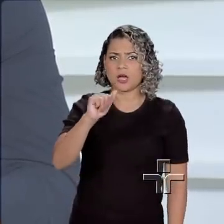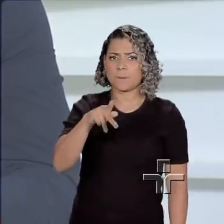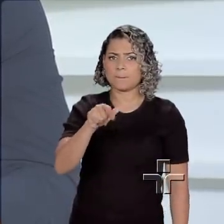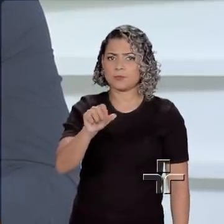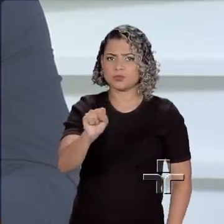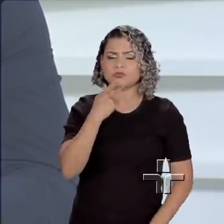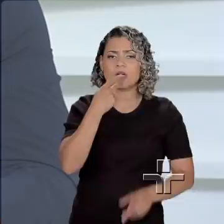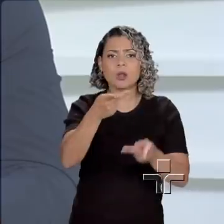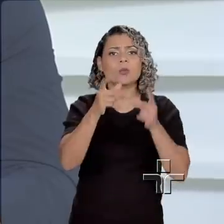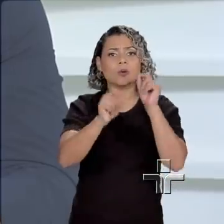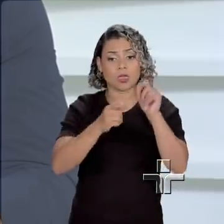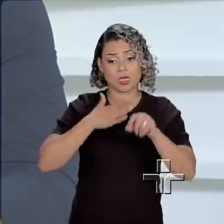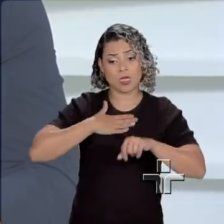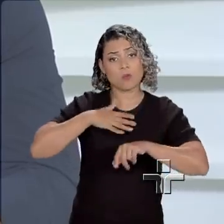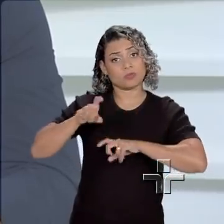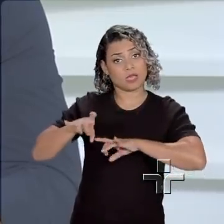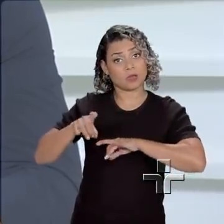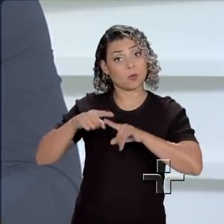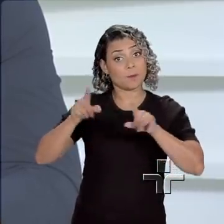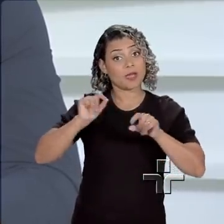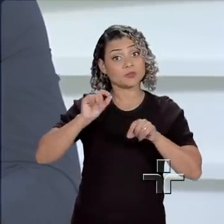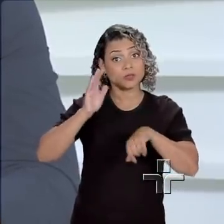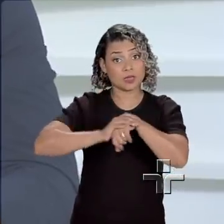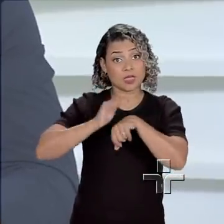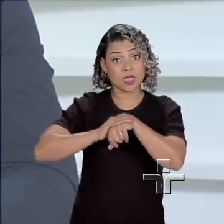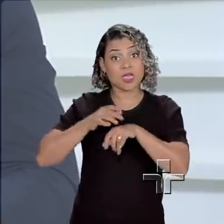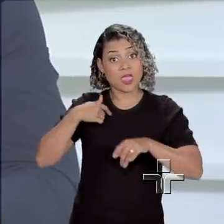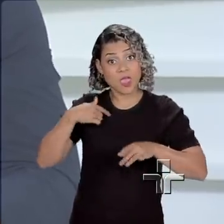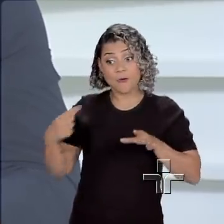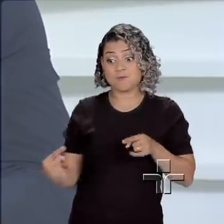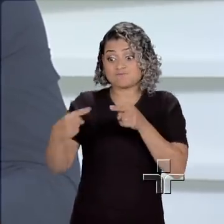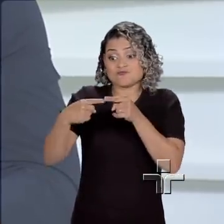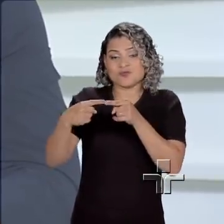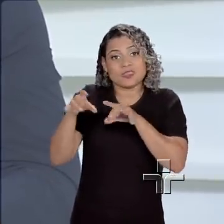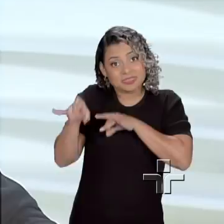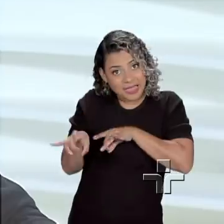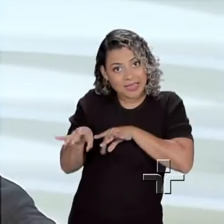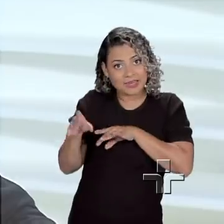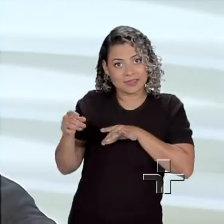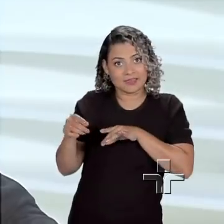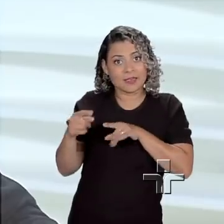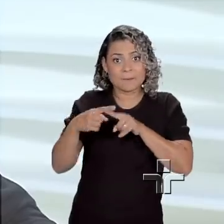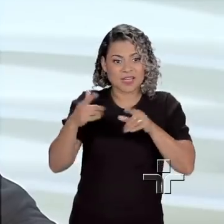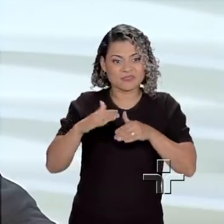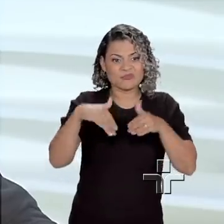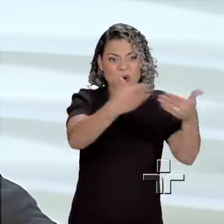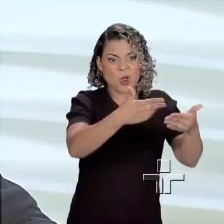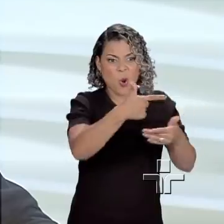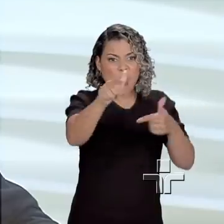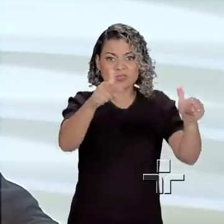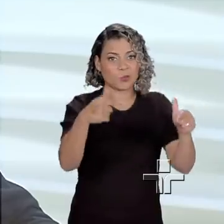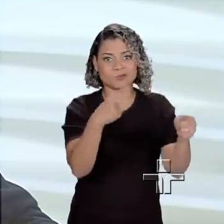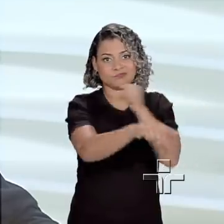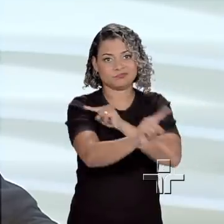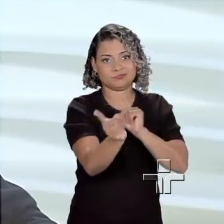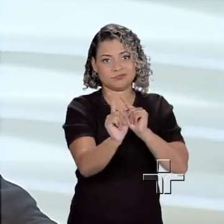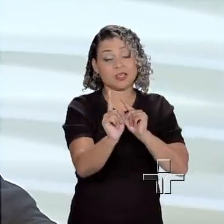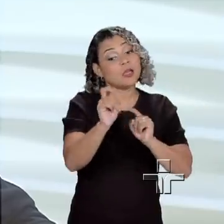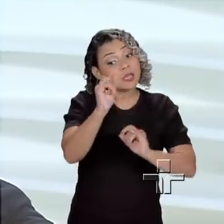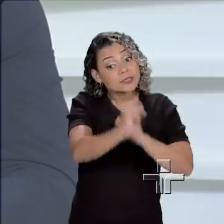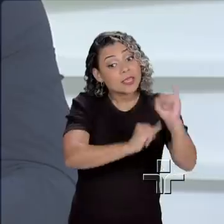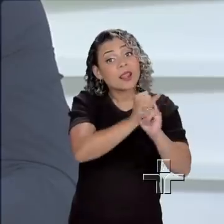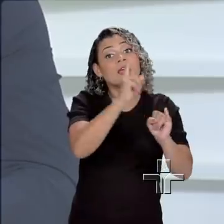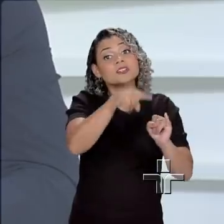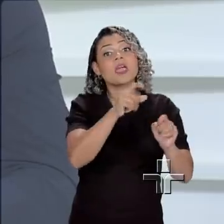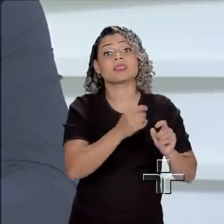um técnico, mas tenho técnica só dentro da técnica, fora disso sou louco com todo direito a sê-lo. E me parece que a internet é uma tecnologia